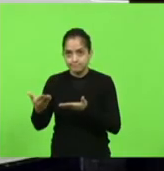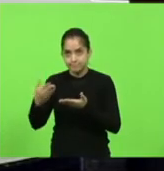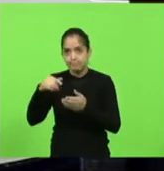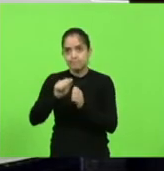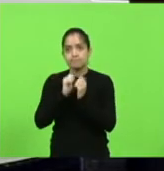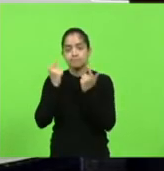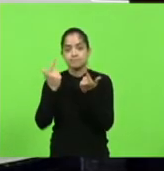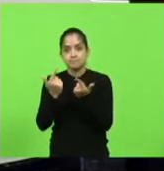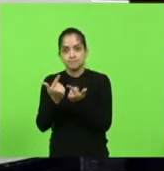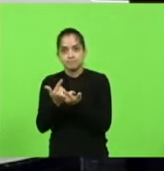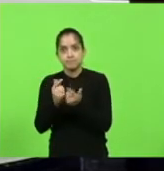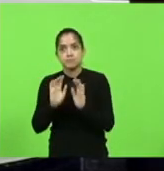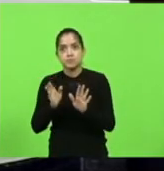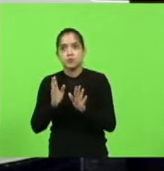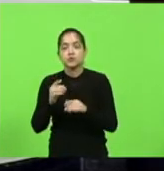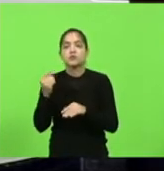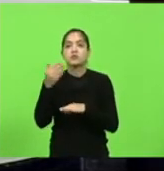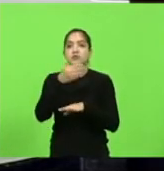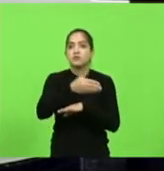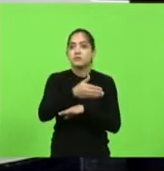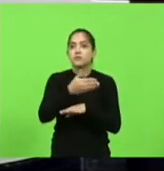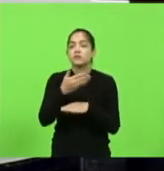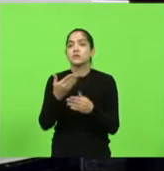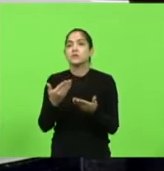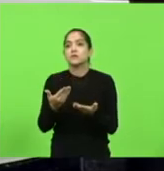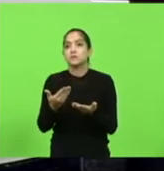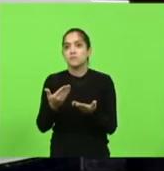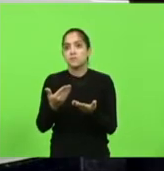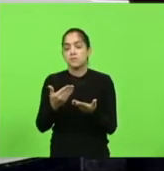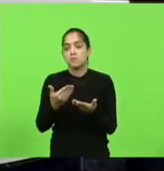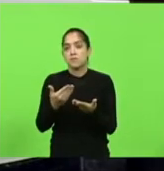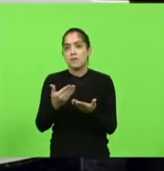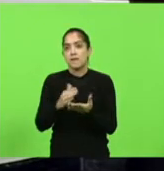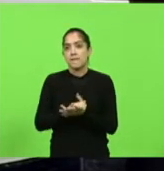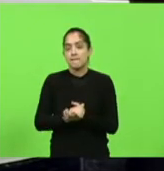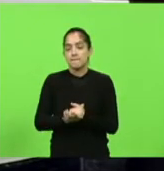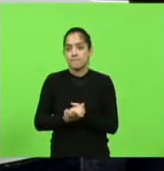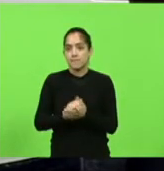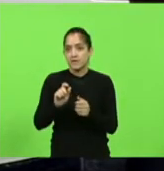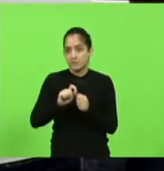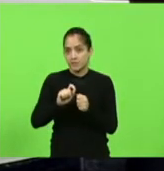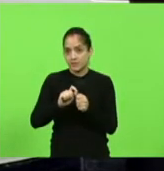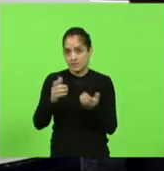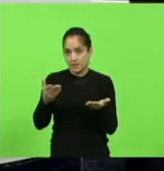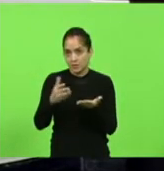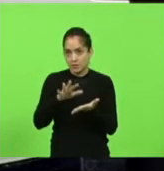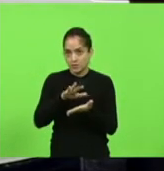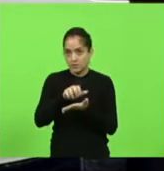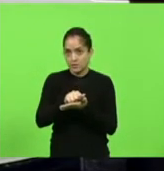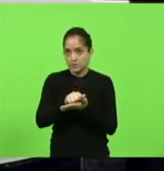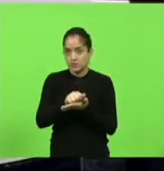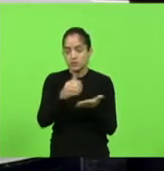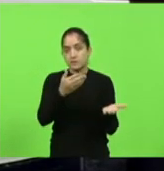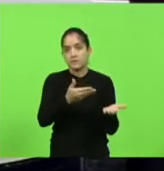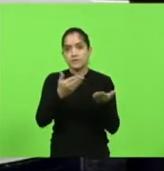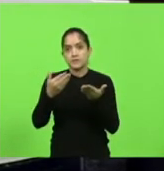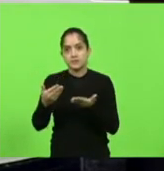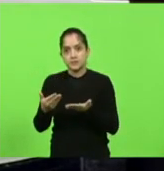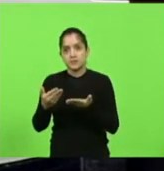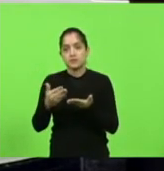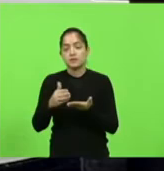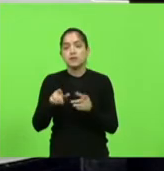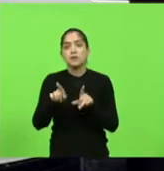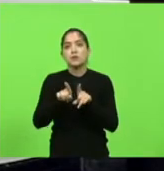Já estiveram hoje no gabinete. Eu faço questão de fazer esse registro, a visita, como